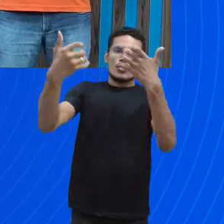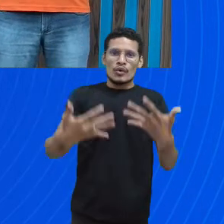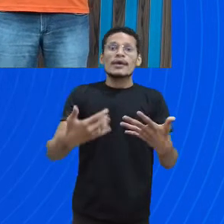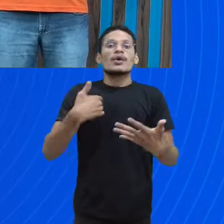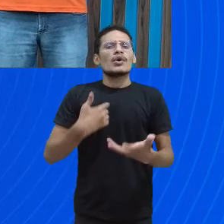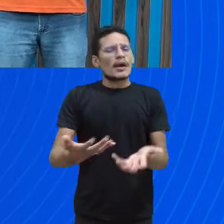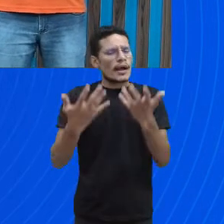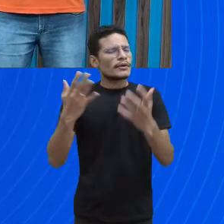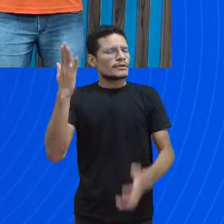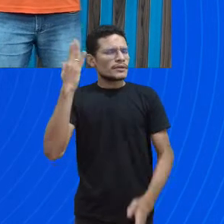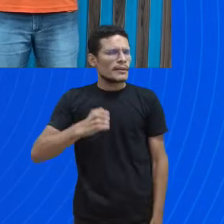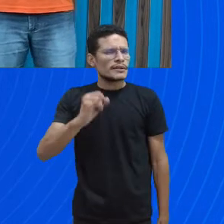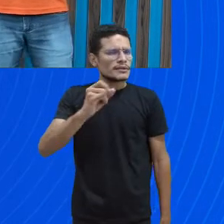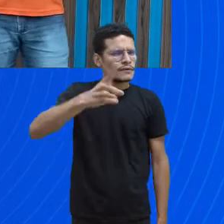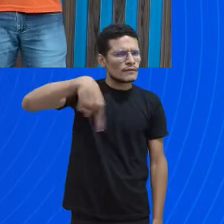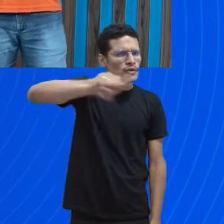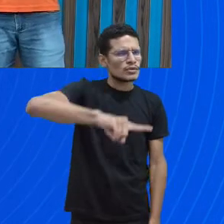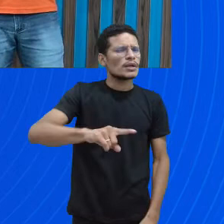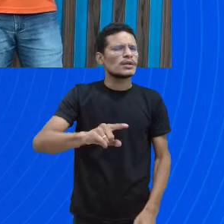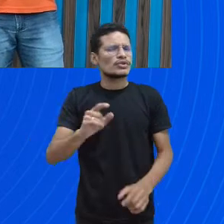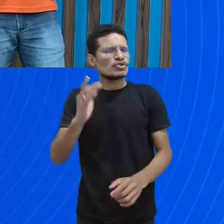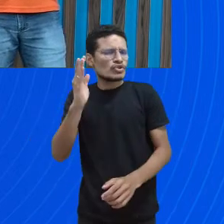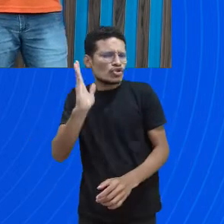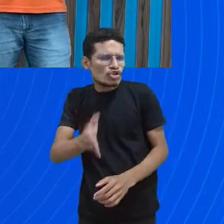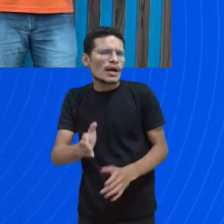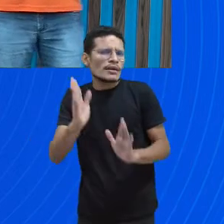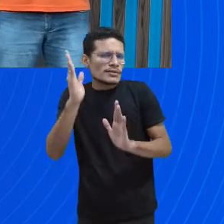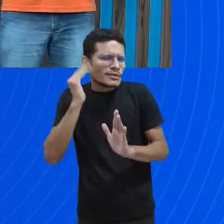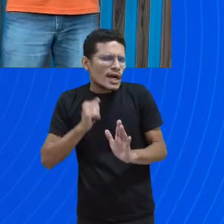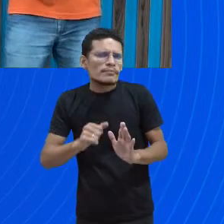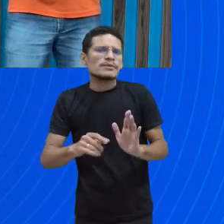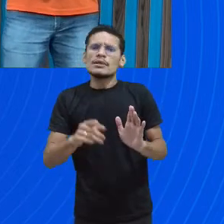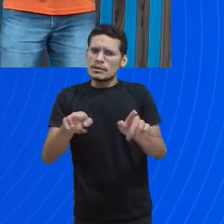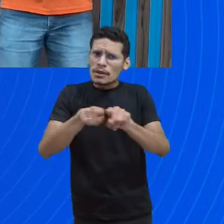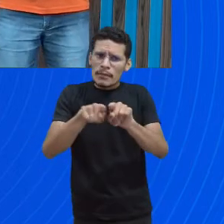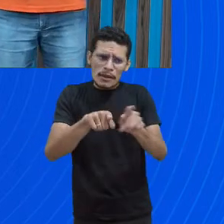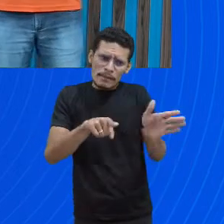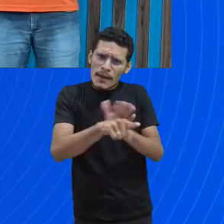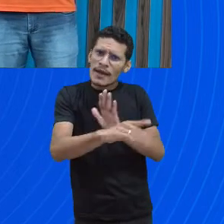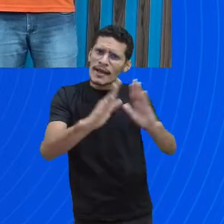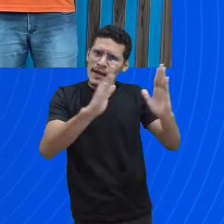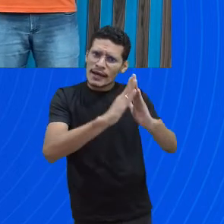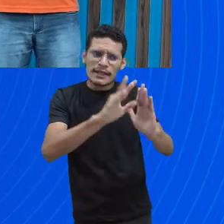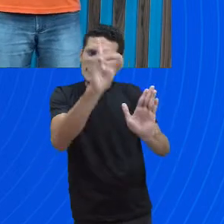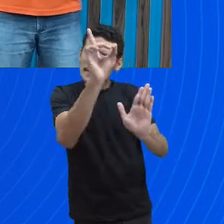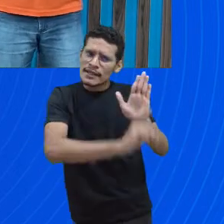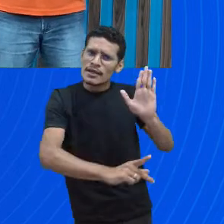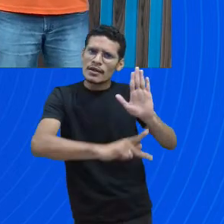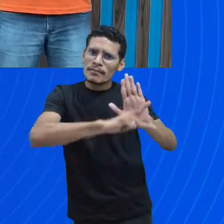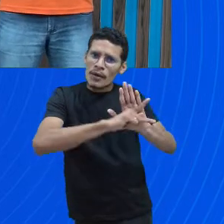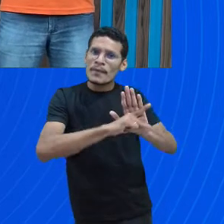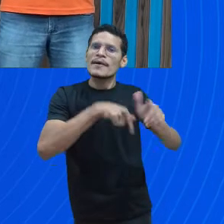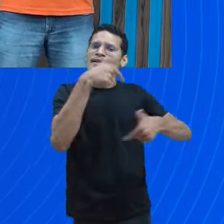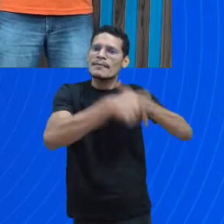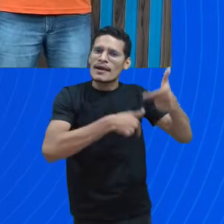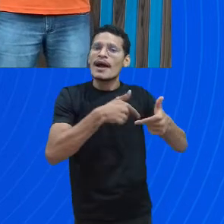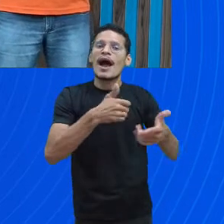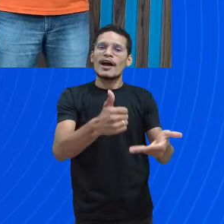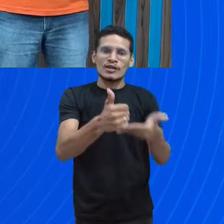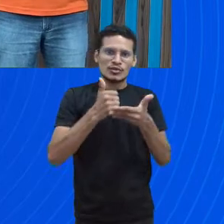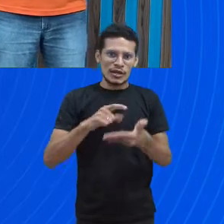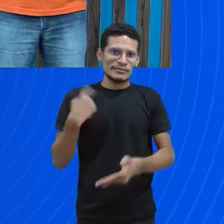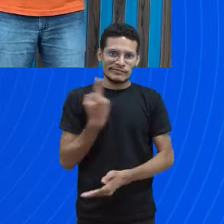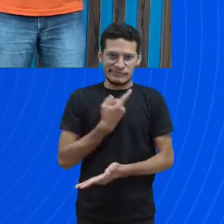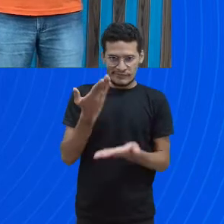se alguém, né, pergunte aí em casa também um direito trabalhista que vocês conheçam para ajudar aqui na nossa